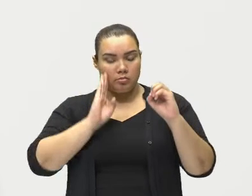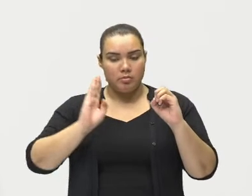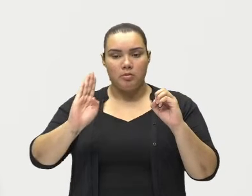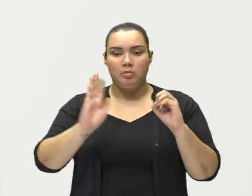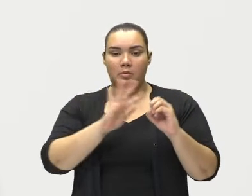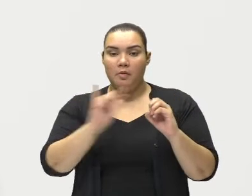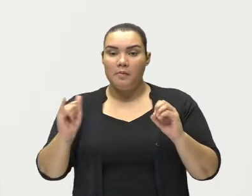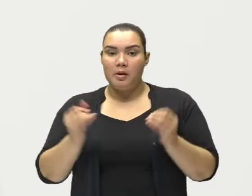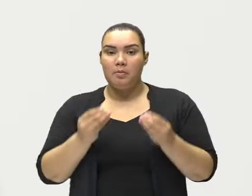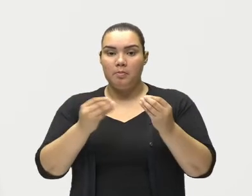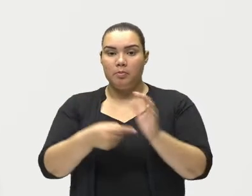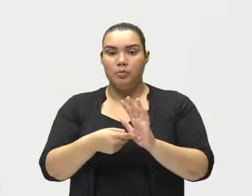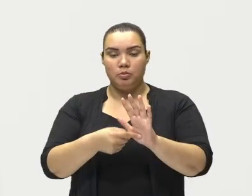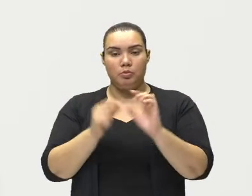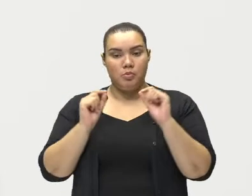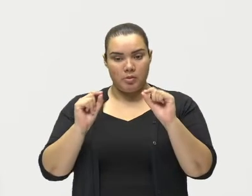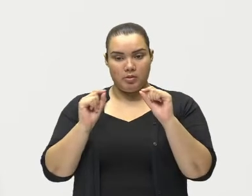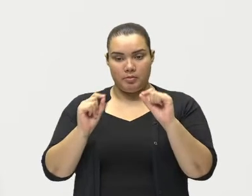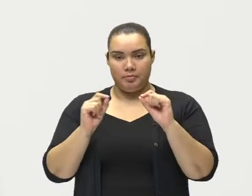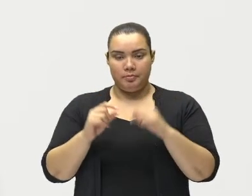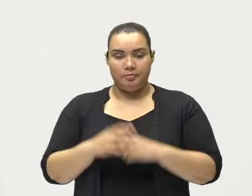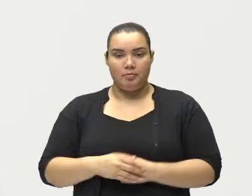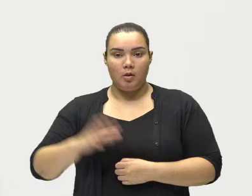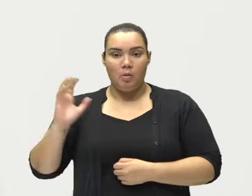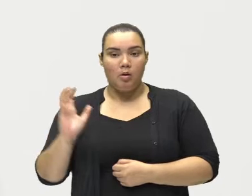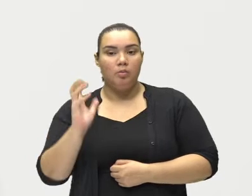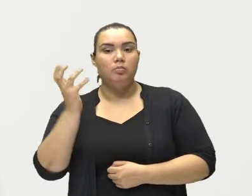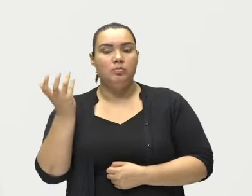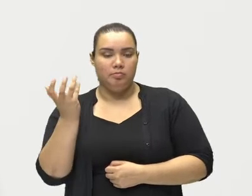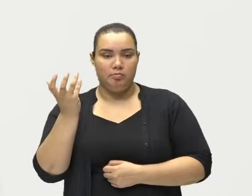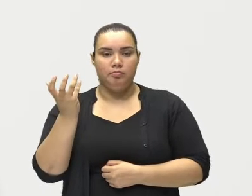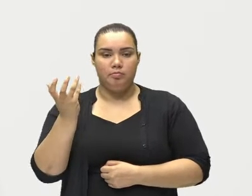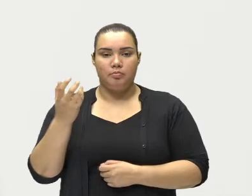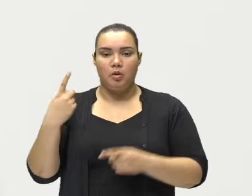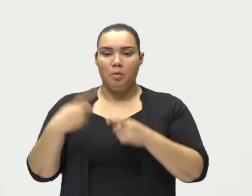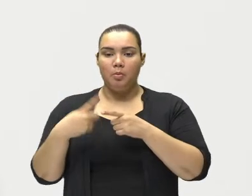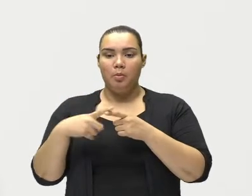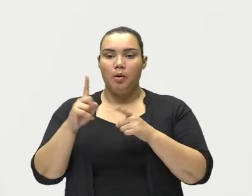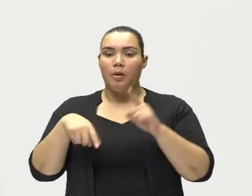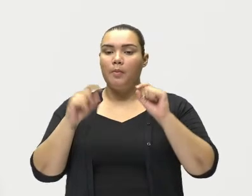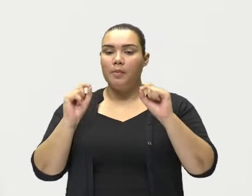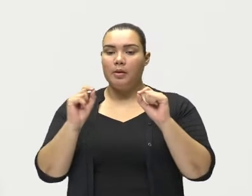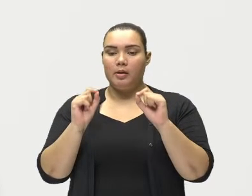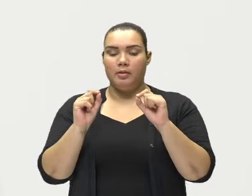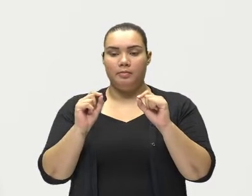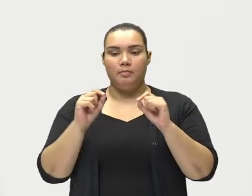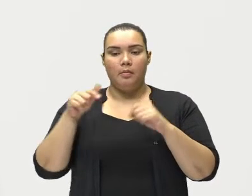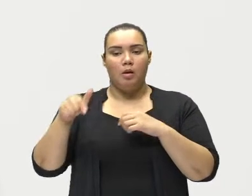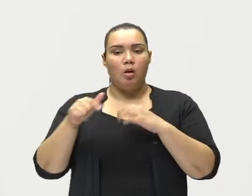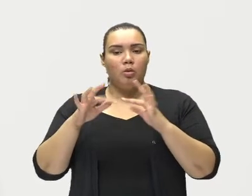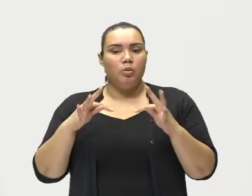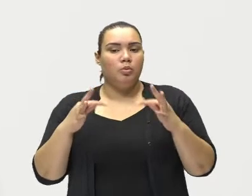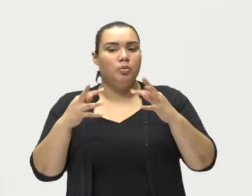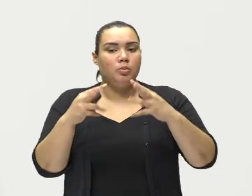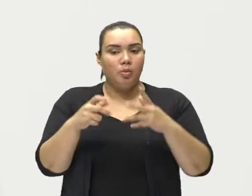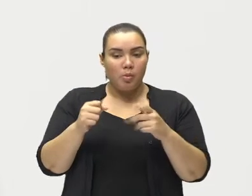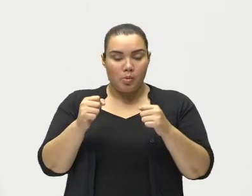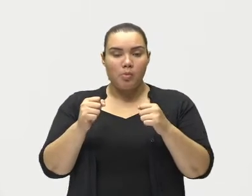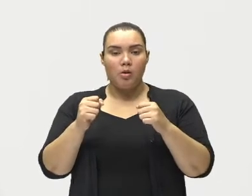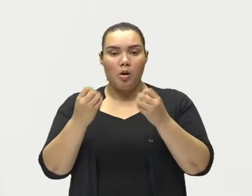trazer uma circunstância, porque toda a oração subordinada vai ter o valor